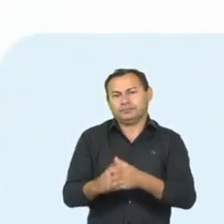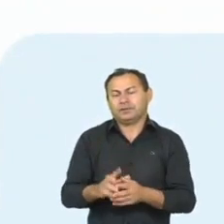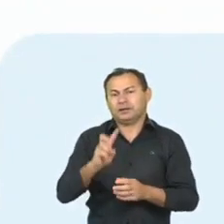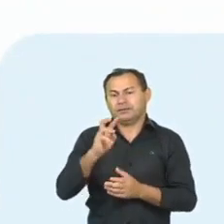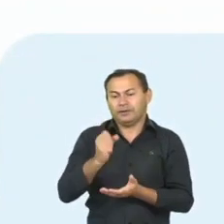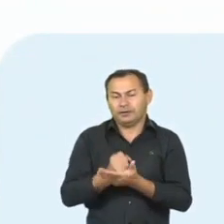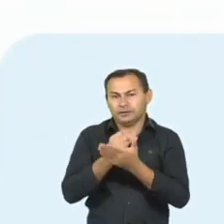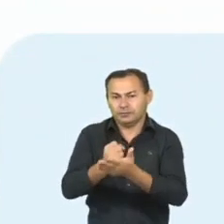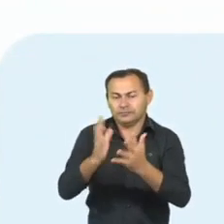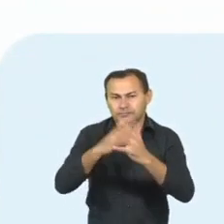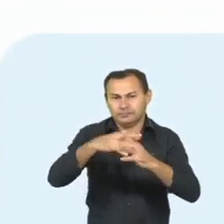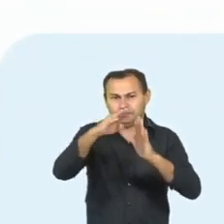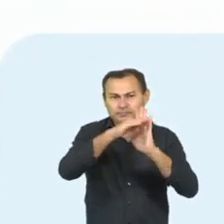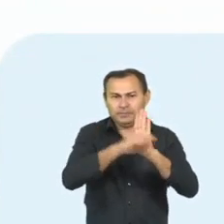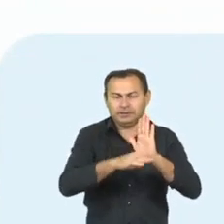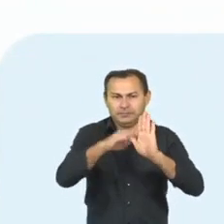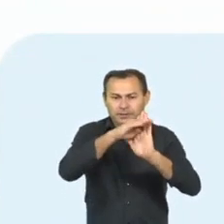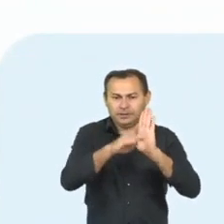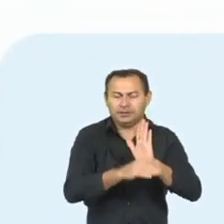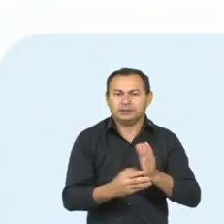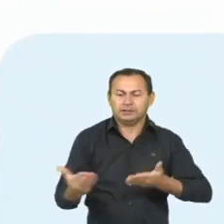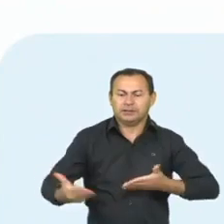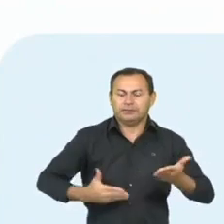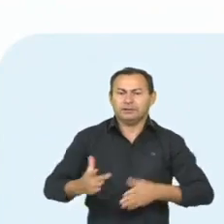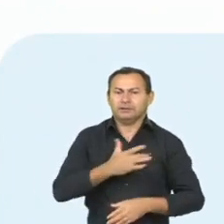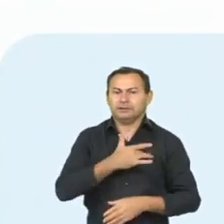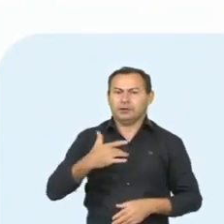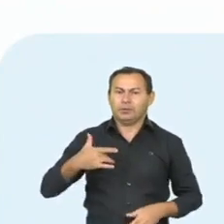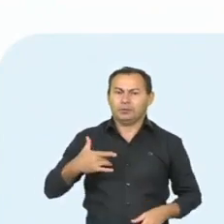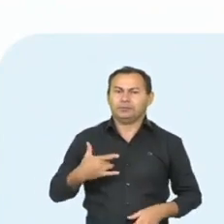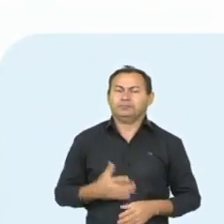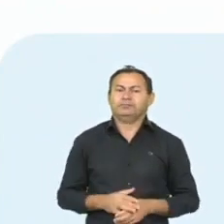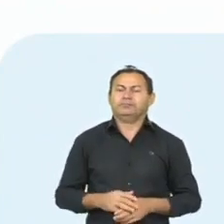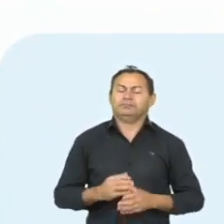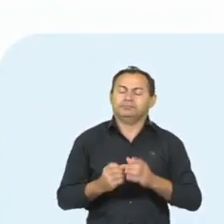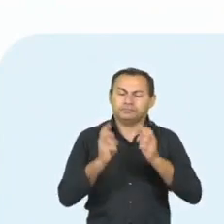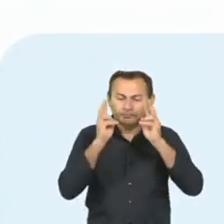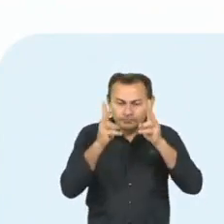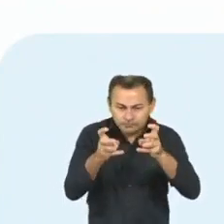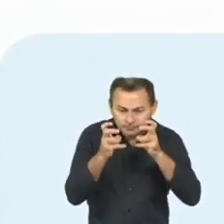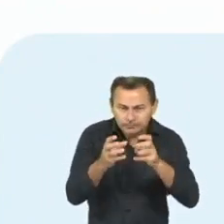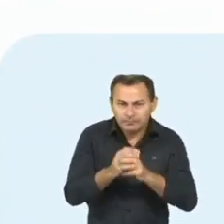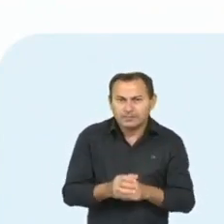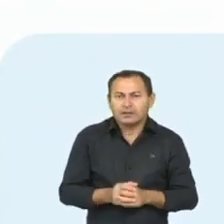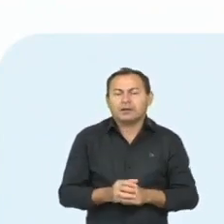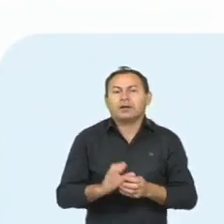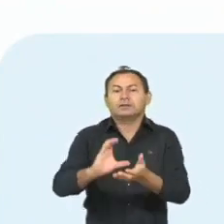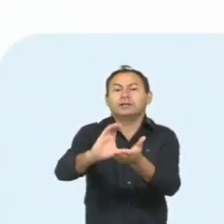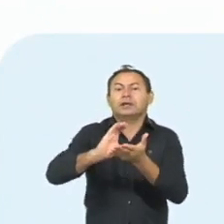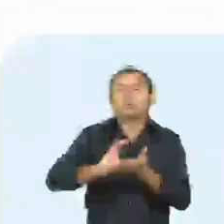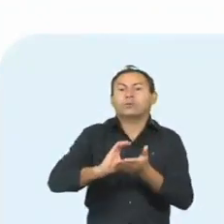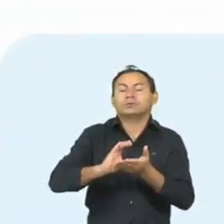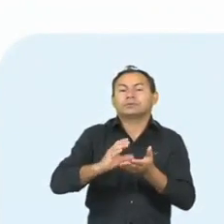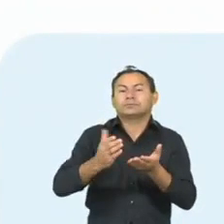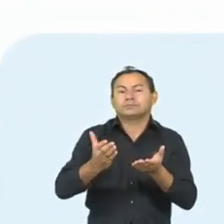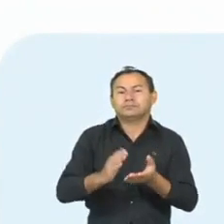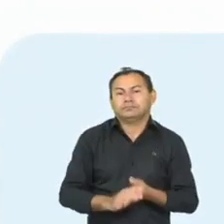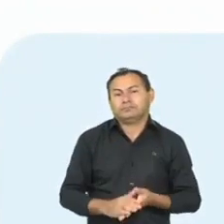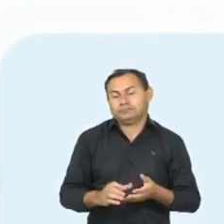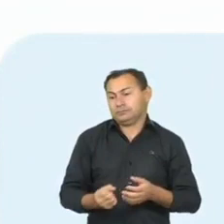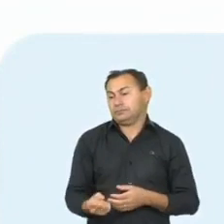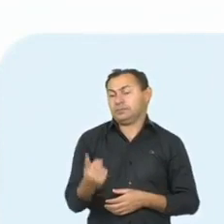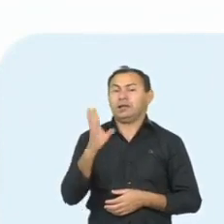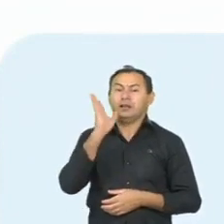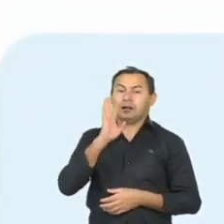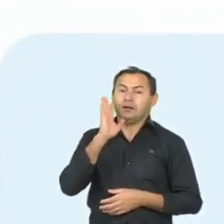auxiliar no planejamento de programas e serviços de saúde e na provisão de recursos. Poxa,